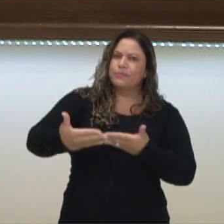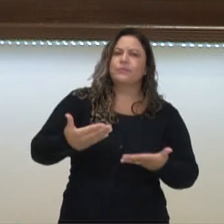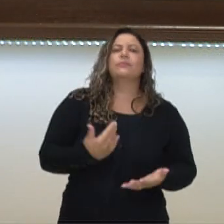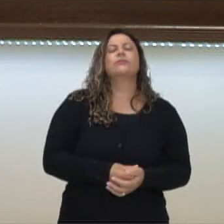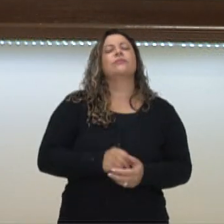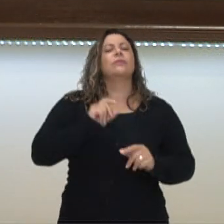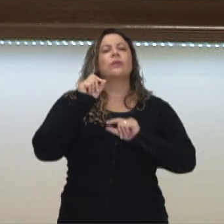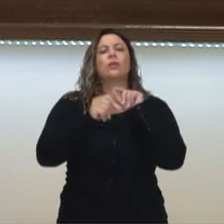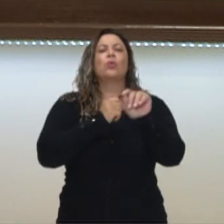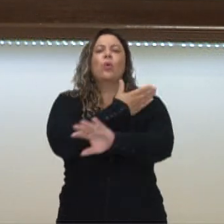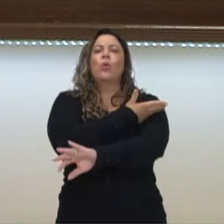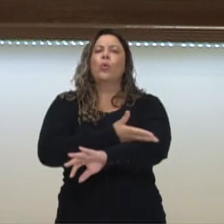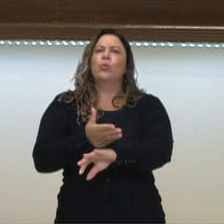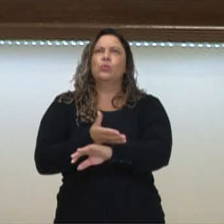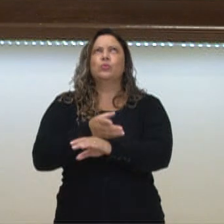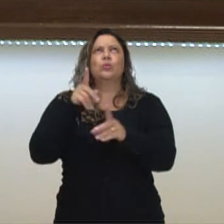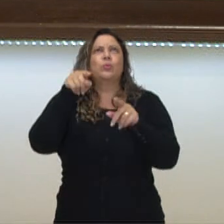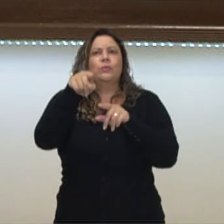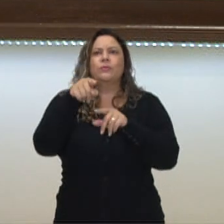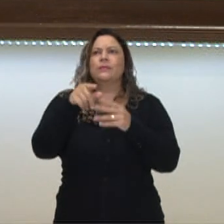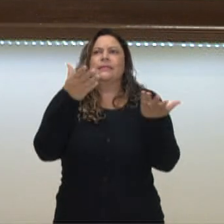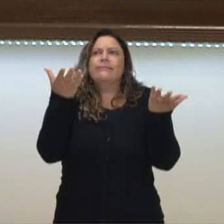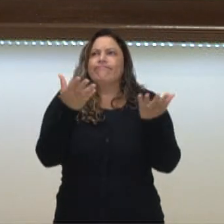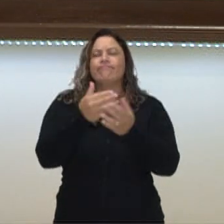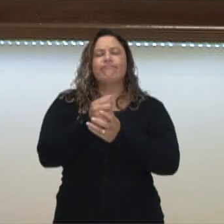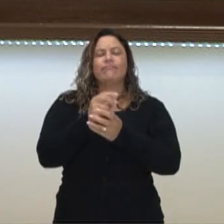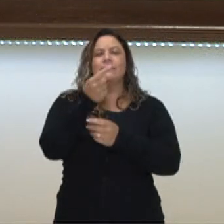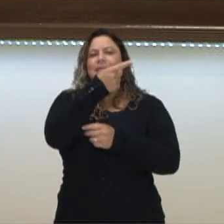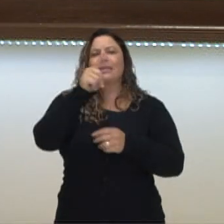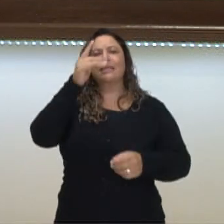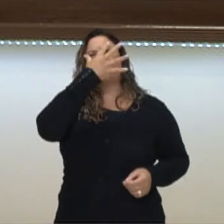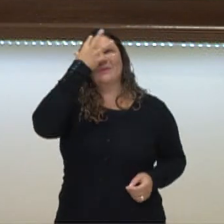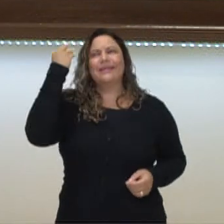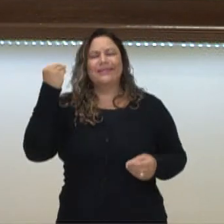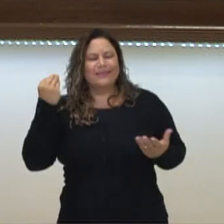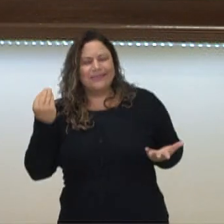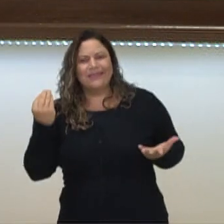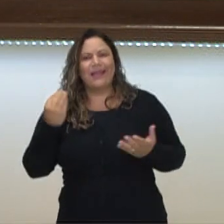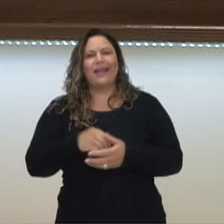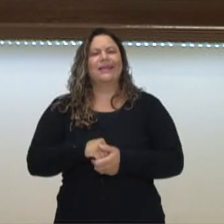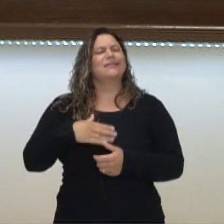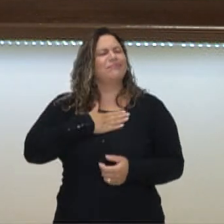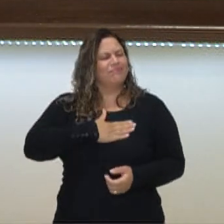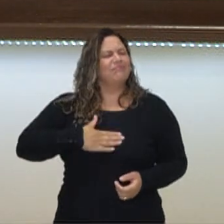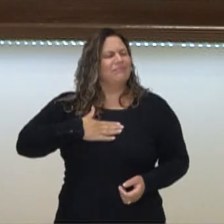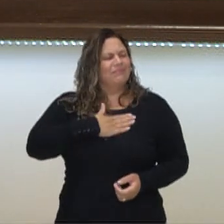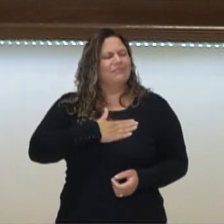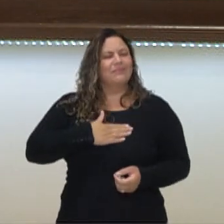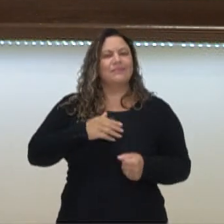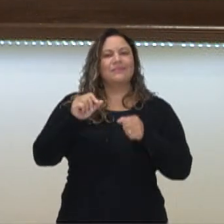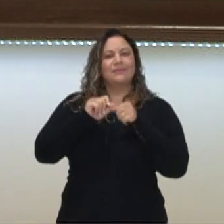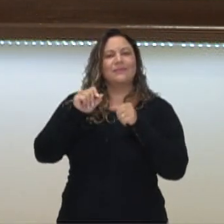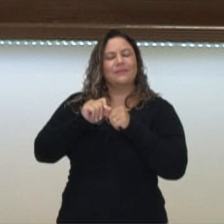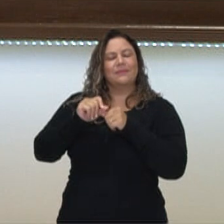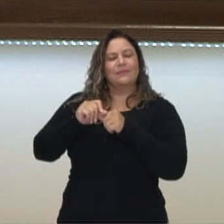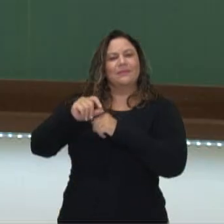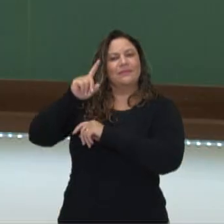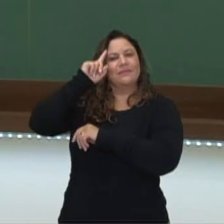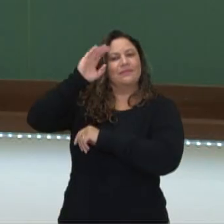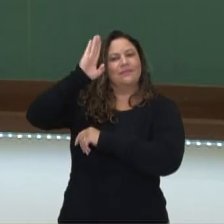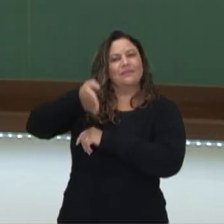hábitos são inesquecíveis, são memoráveis, aquelas coisas que a gente gosta de fazer? Então ali,